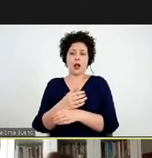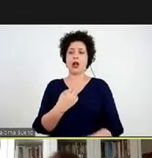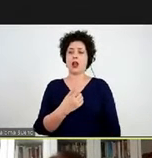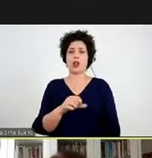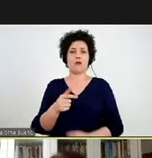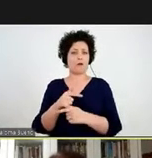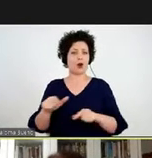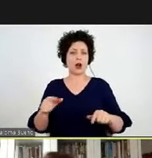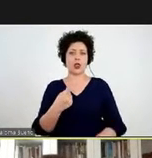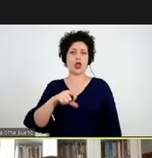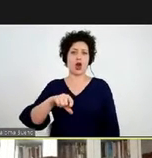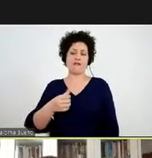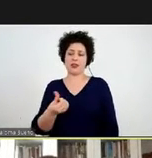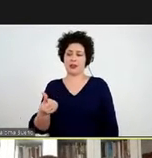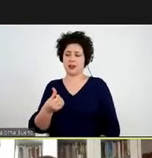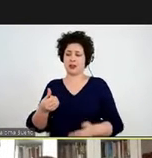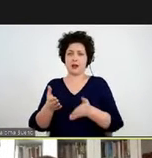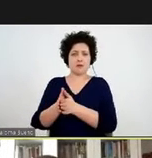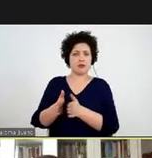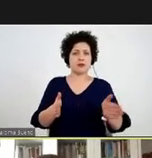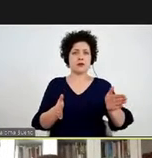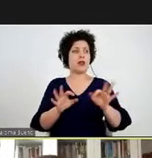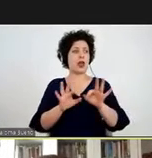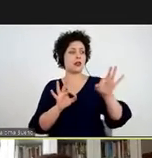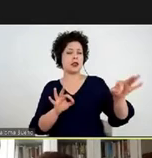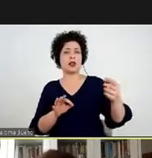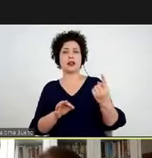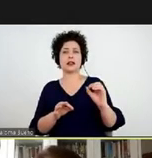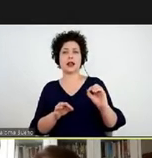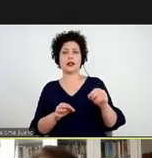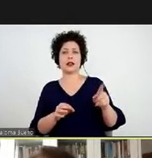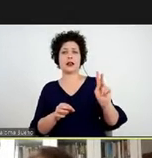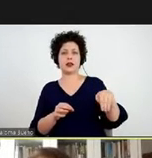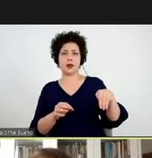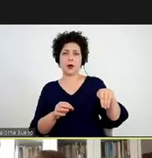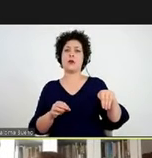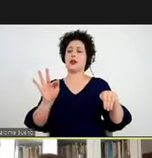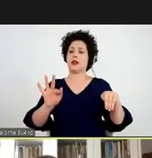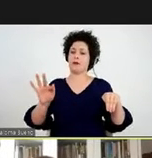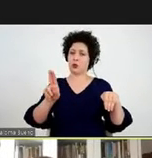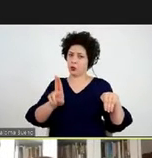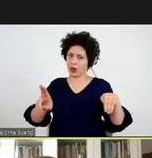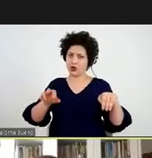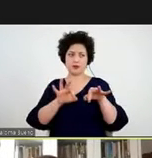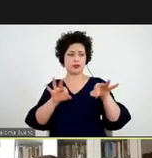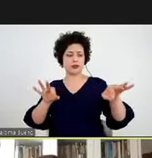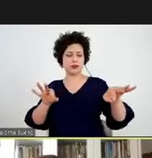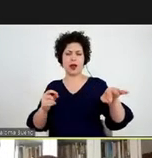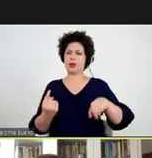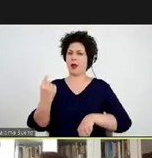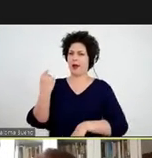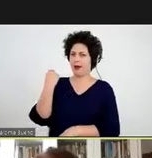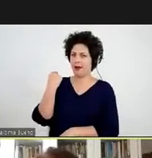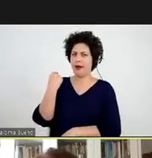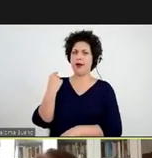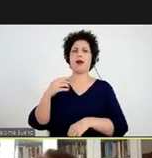1966, e, embora distante 10 quilômetros do campus universitário, era, naquela ocasião, no